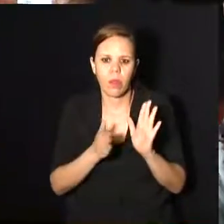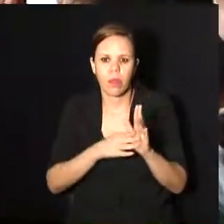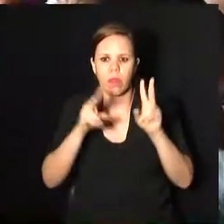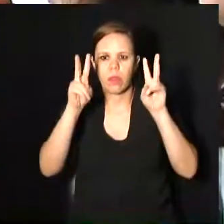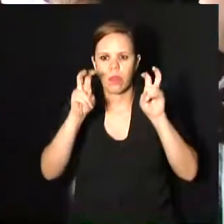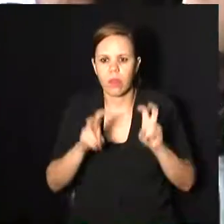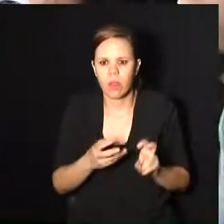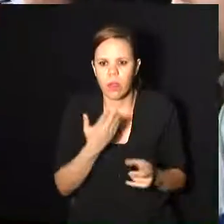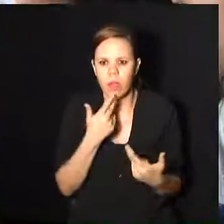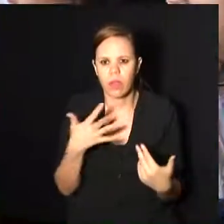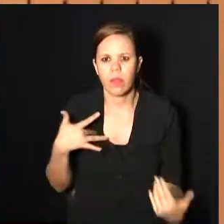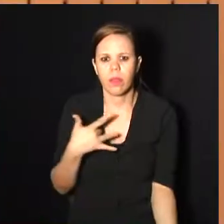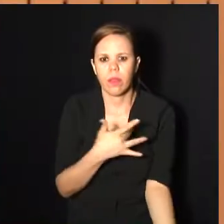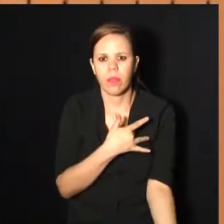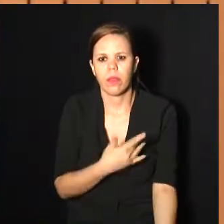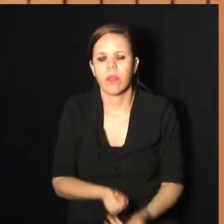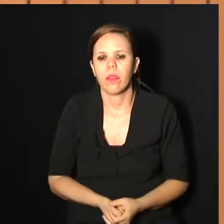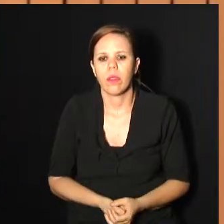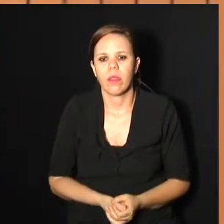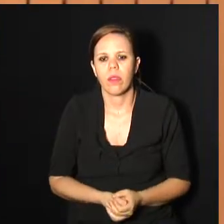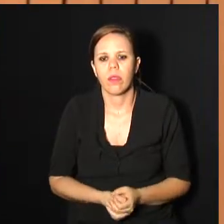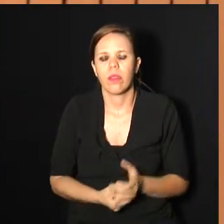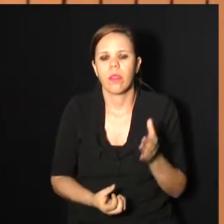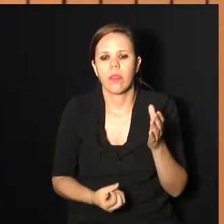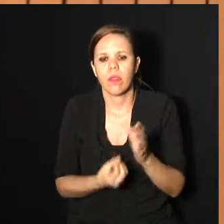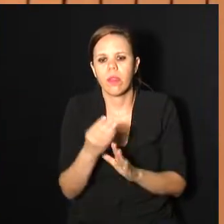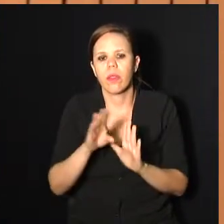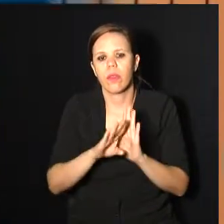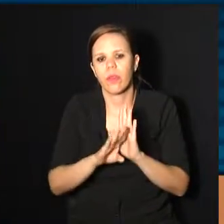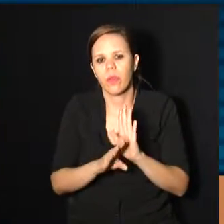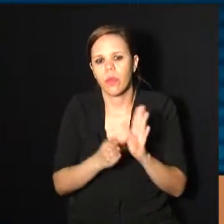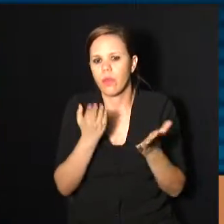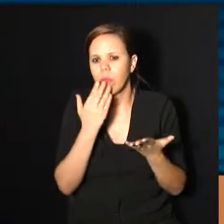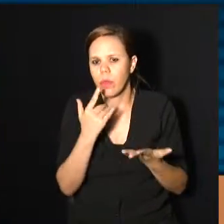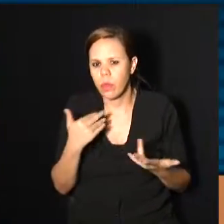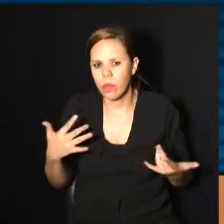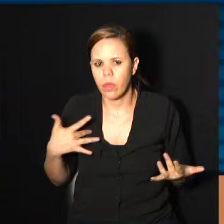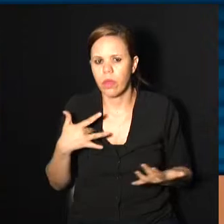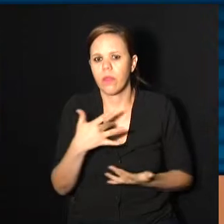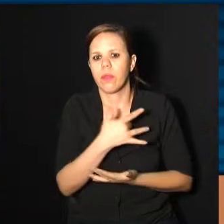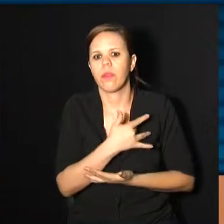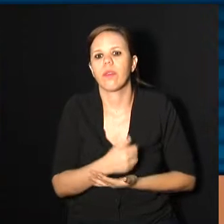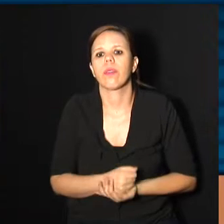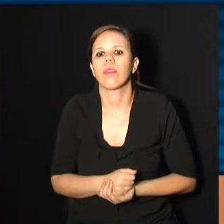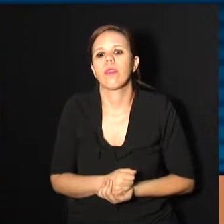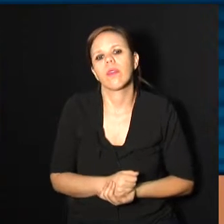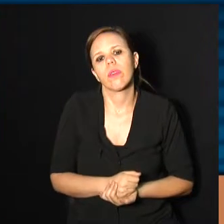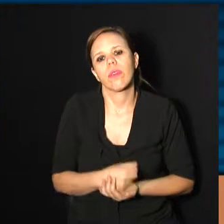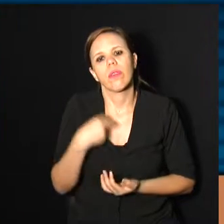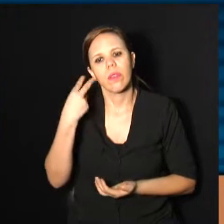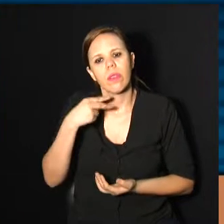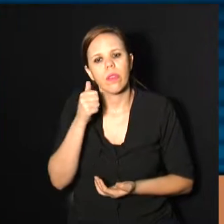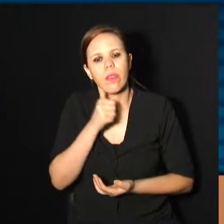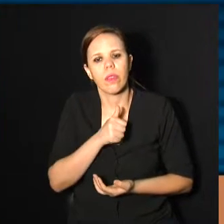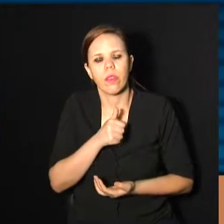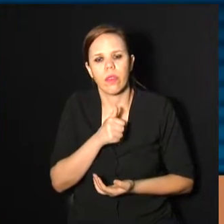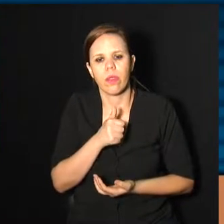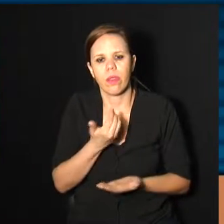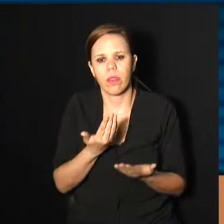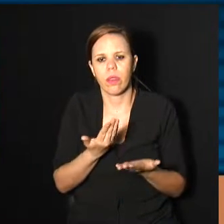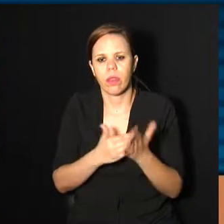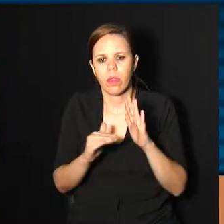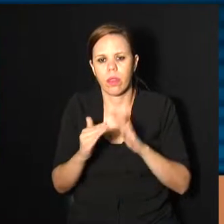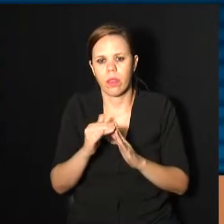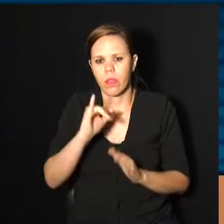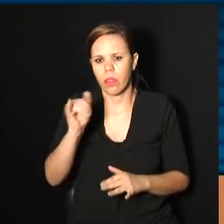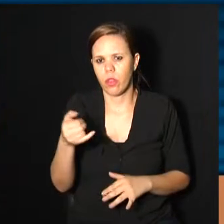a alimentação saudável. Cria o programa de alimentação saudável. A vereadora é da Escola Municipal Júlio